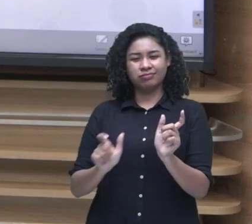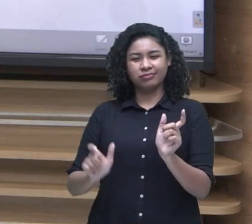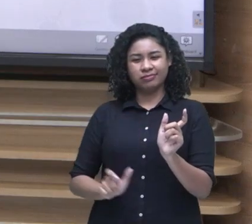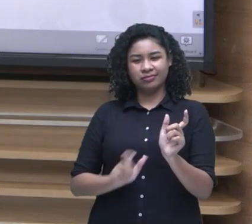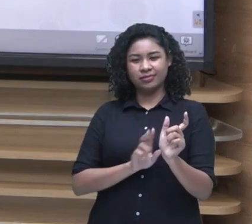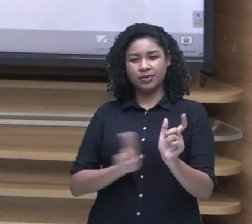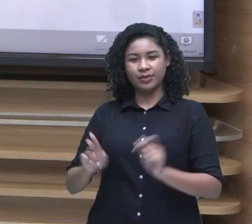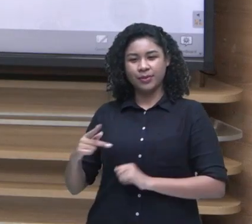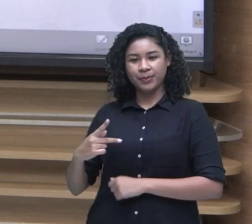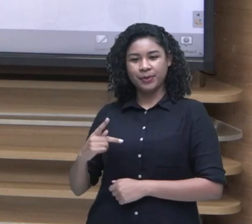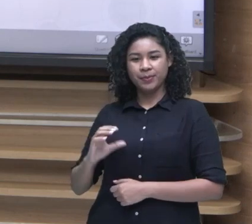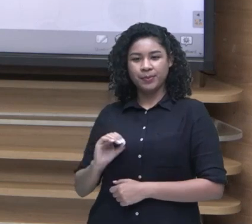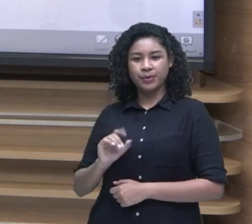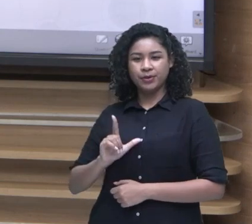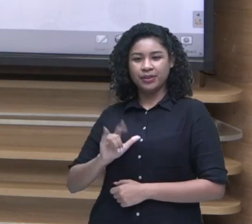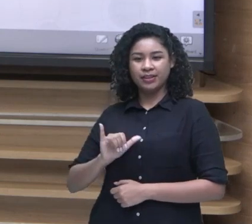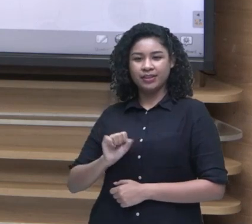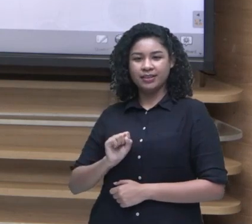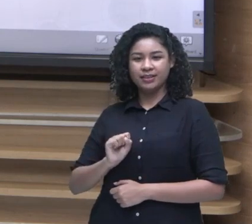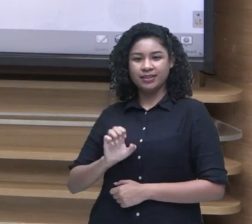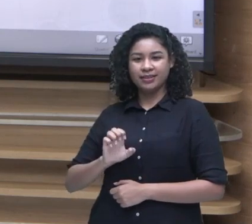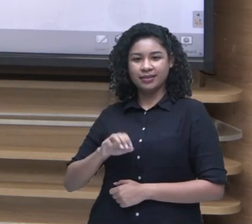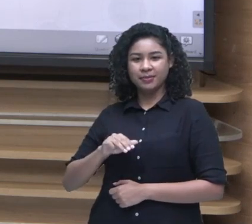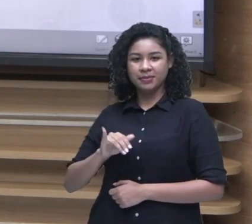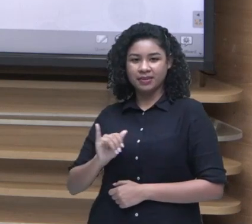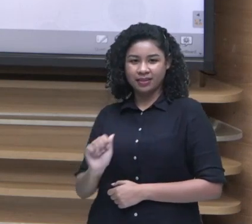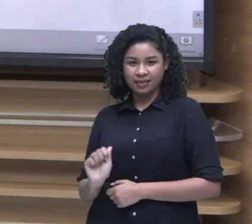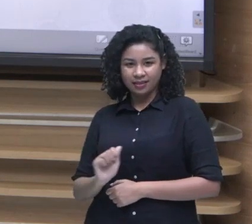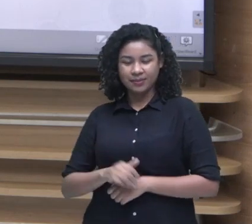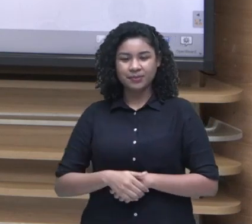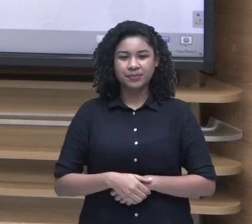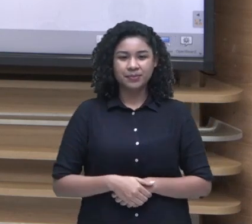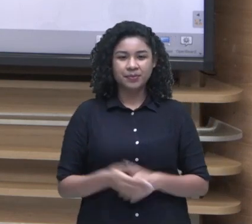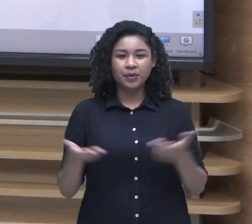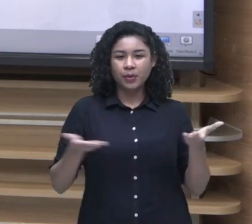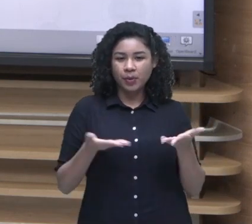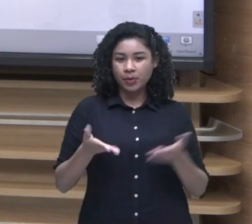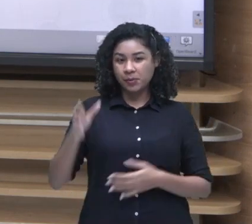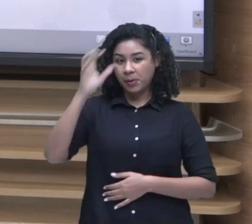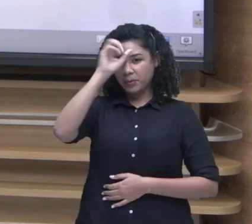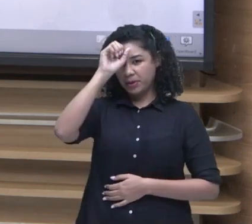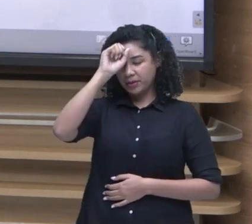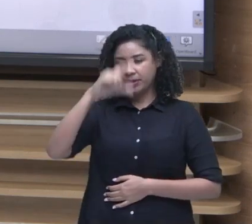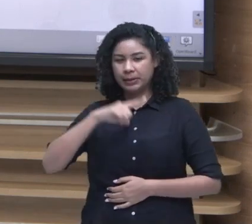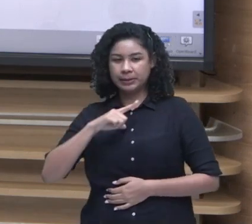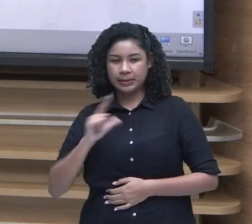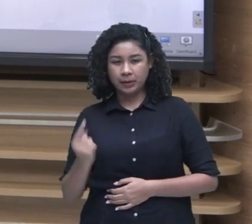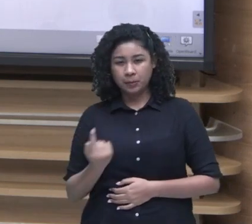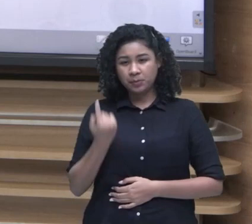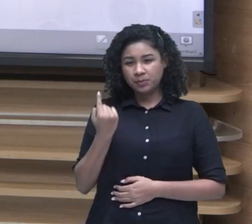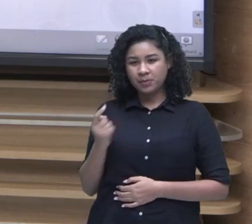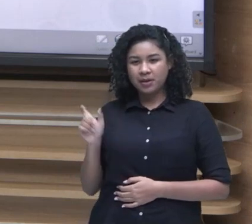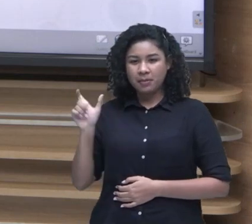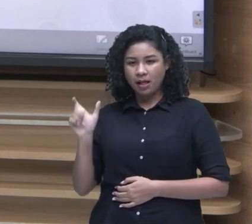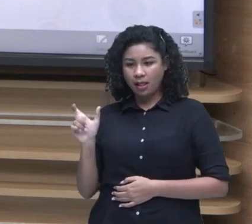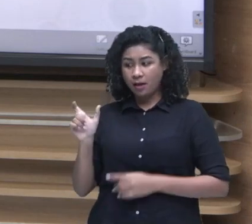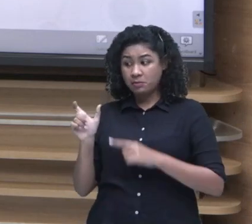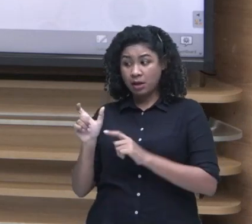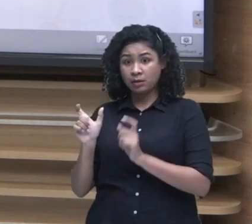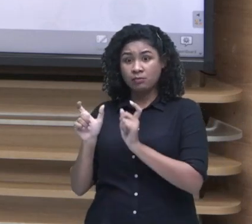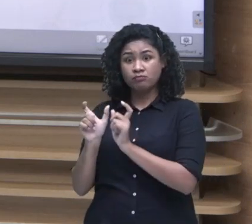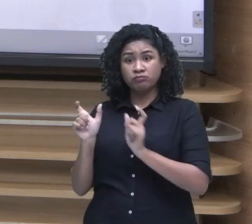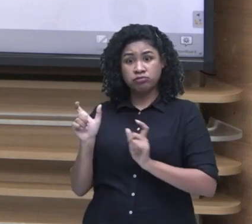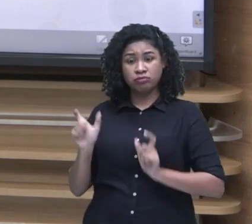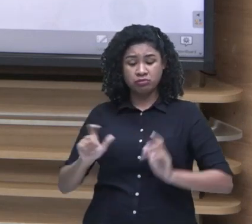palavras. Então, a gente vai hoje aprender que uma única palavra ela pode ter vários